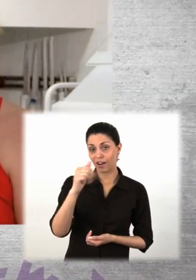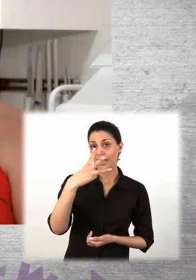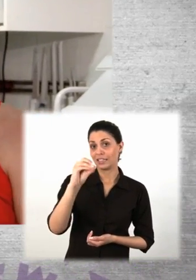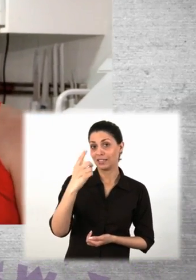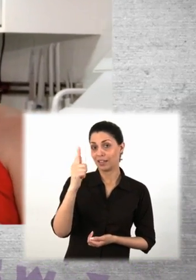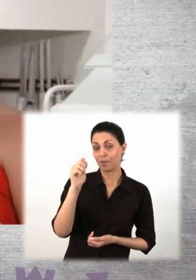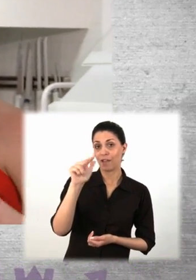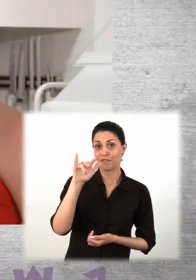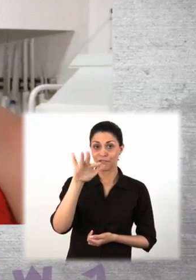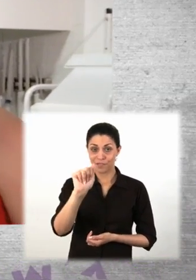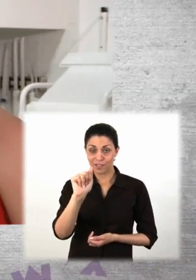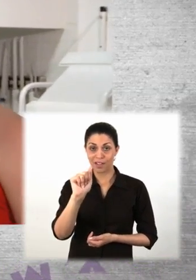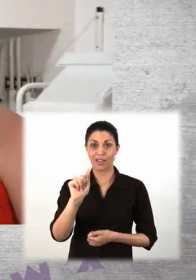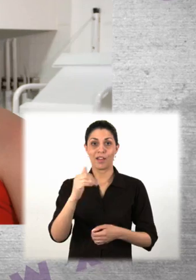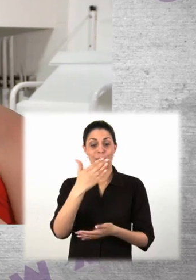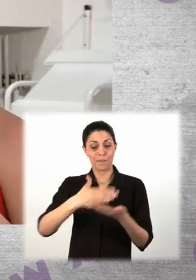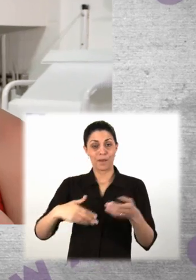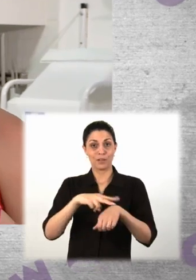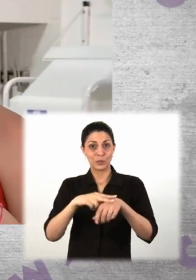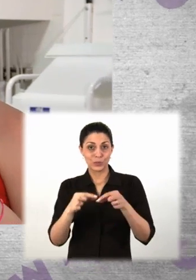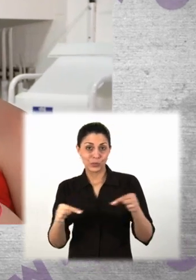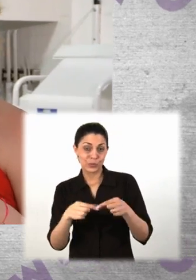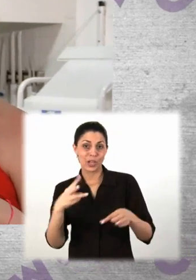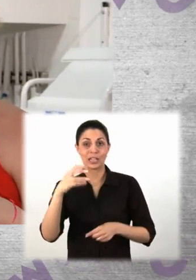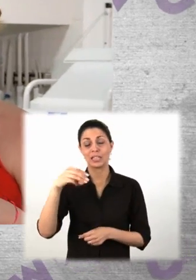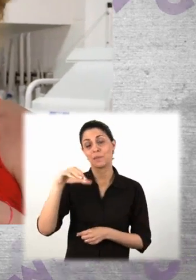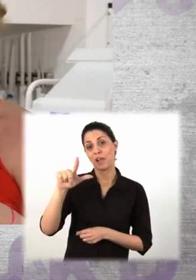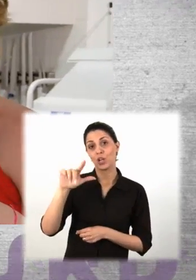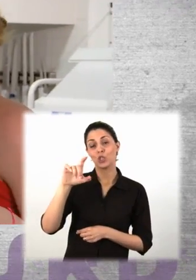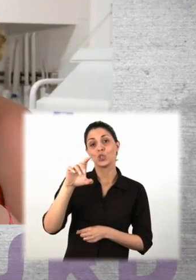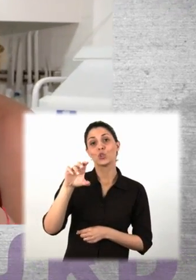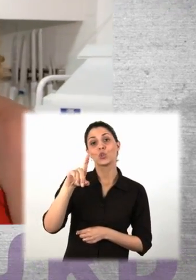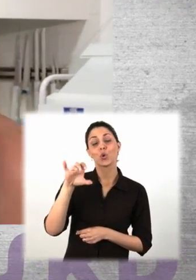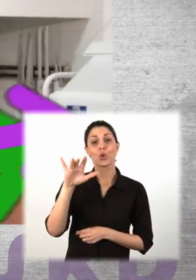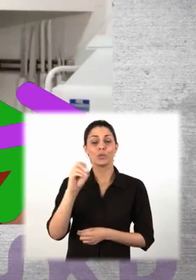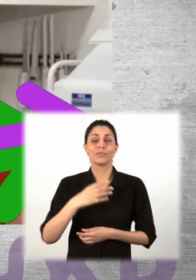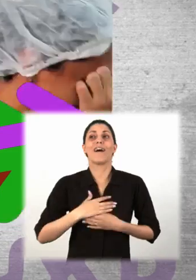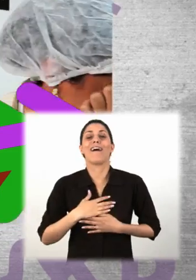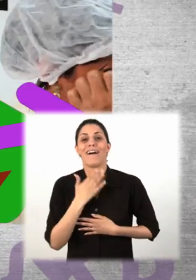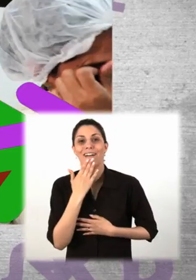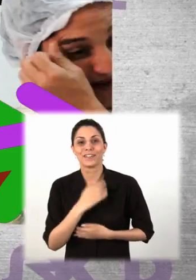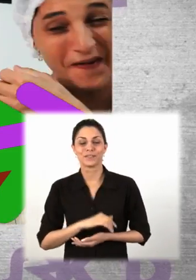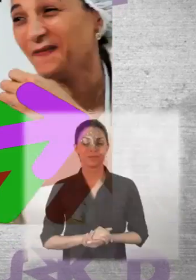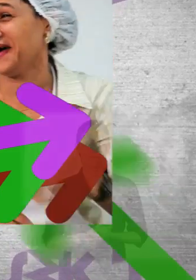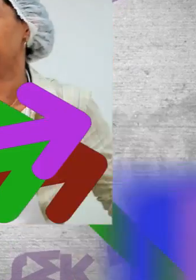gramas de aveia em flocos, meio espinafre e 30 ml de shoyu. Shoyu!